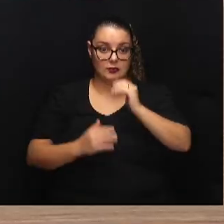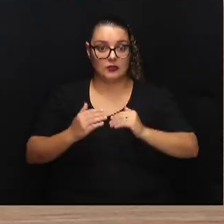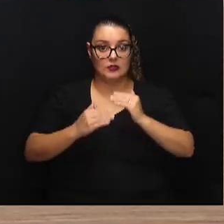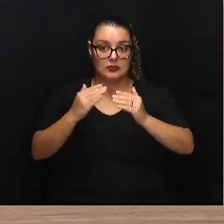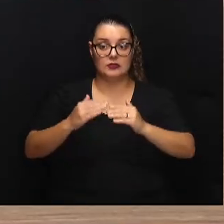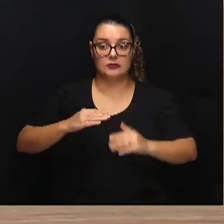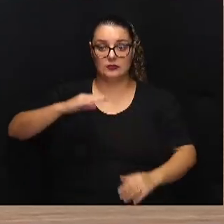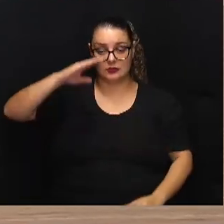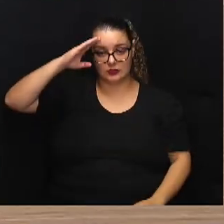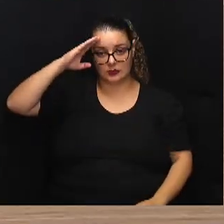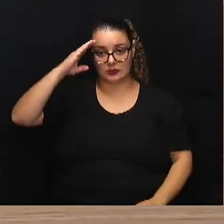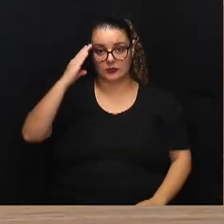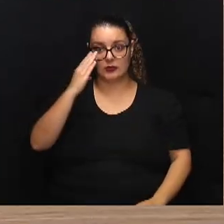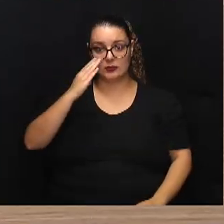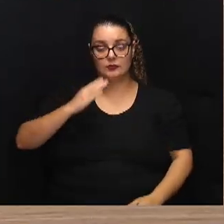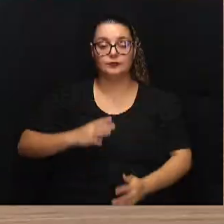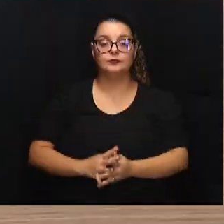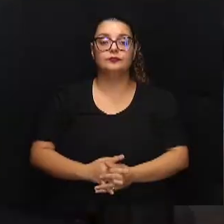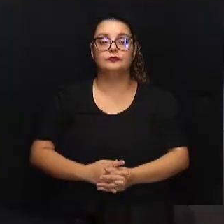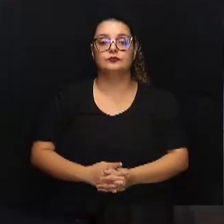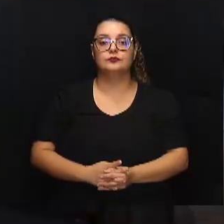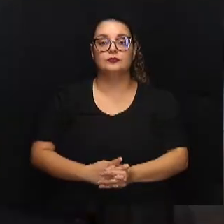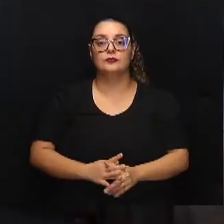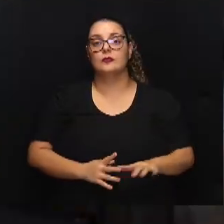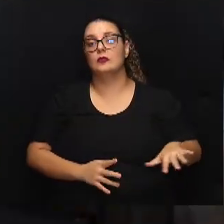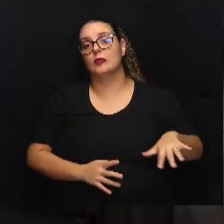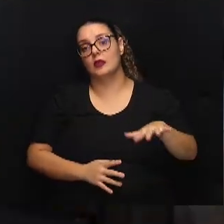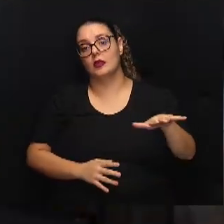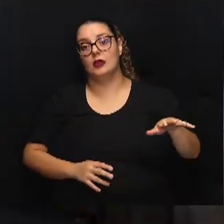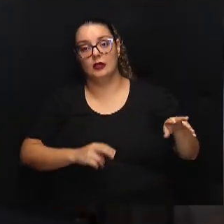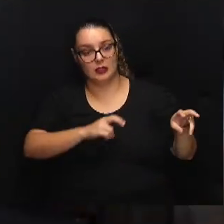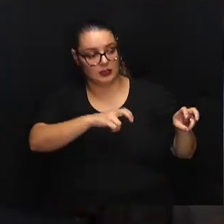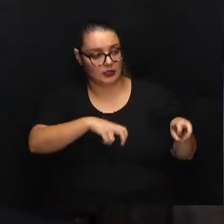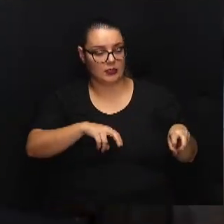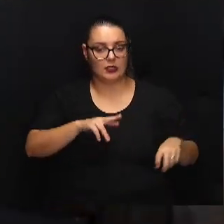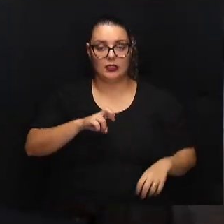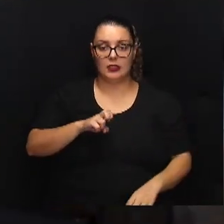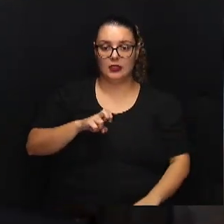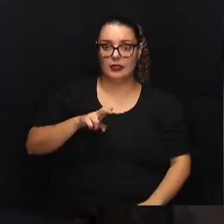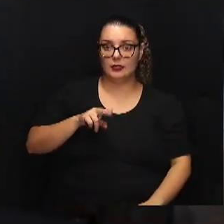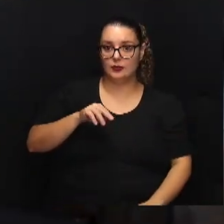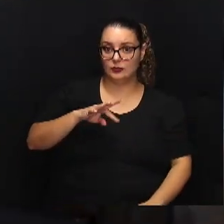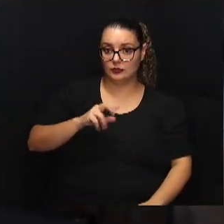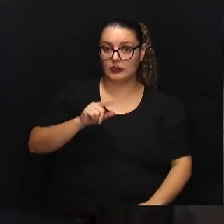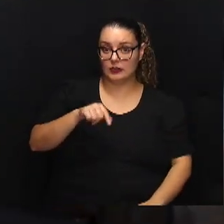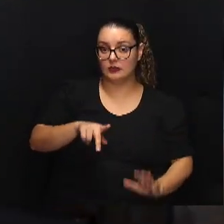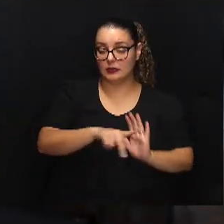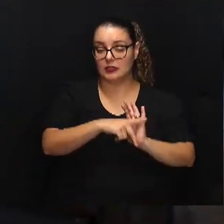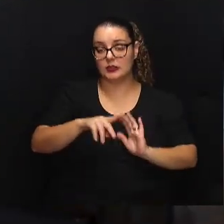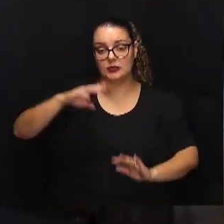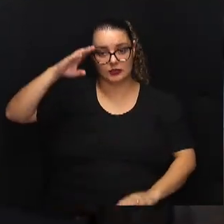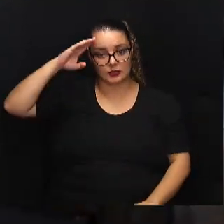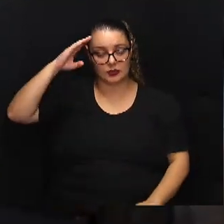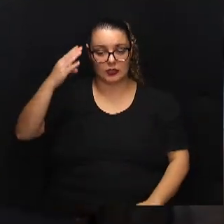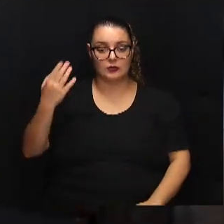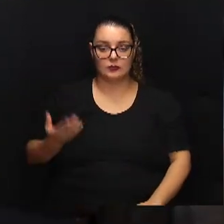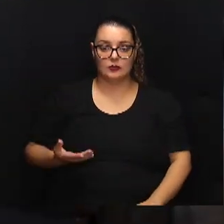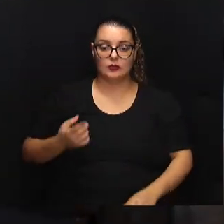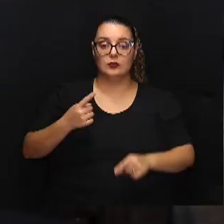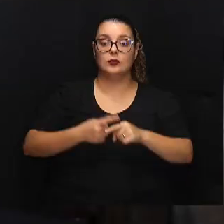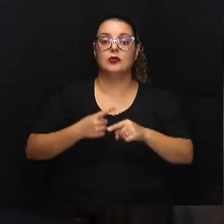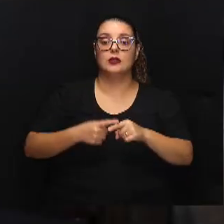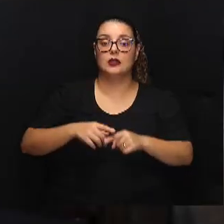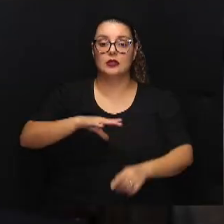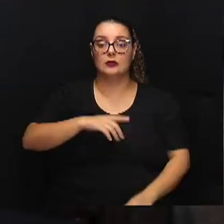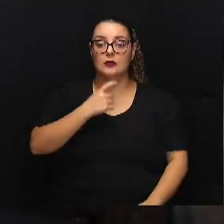Exército, naquela região ali da Fazenda Remonta, que é do Exército. E isso, por que Campinas?